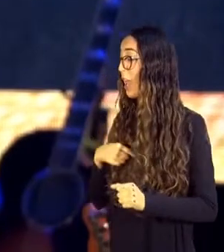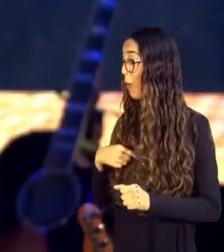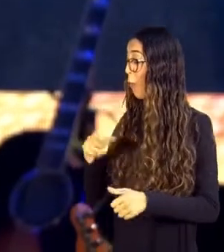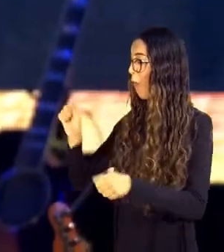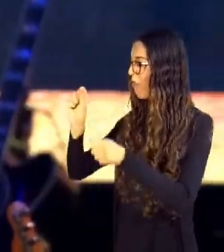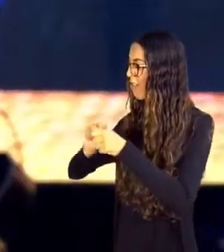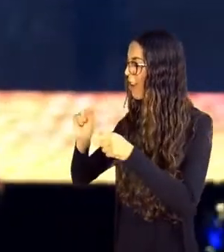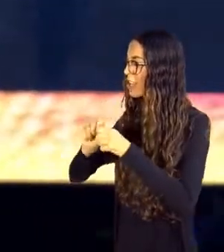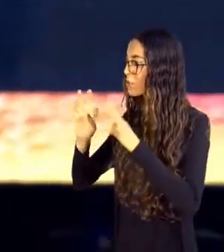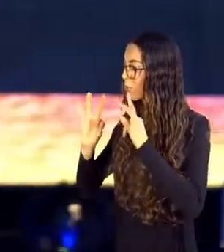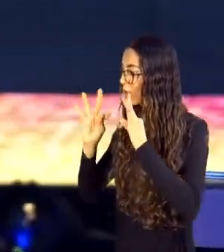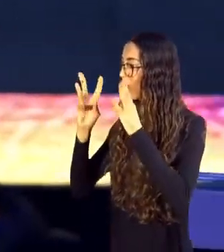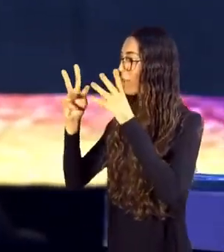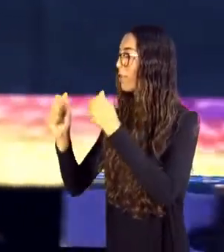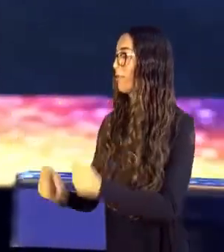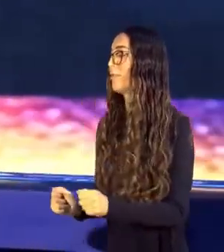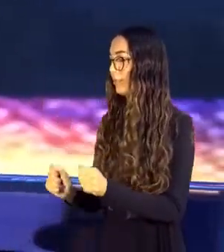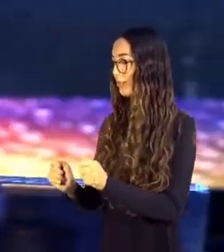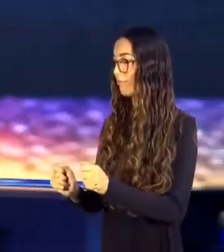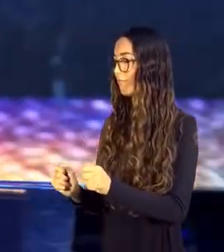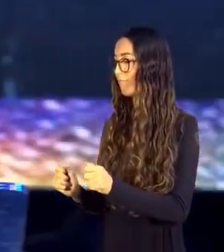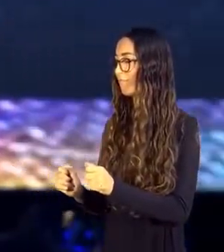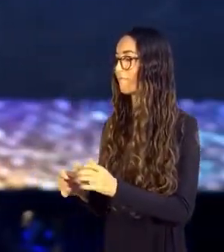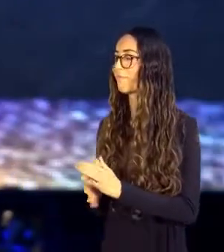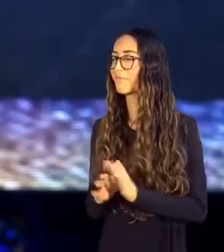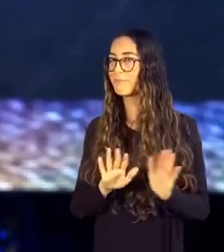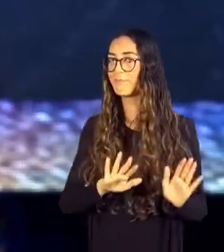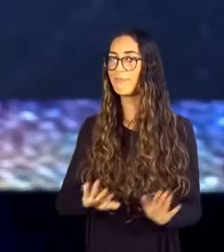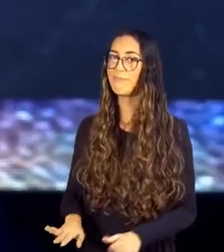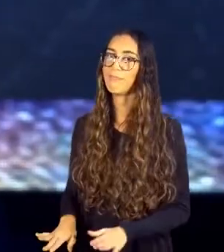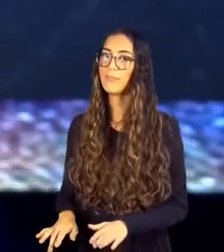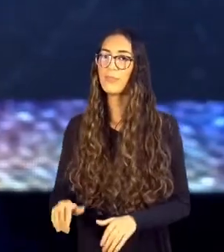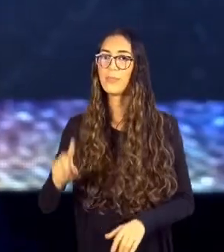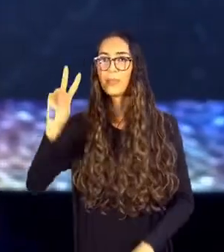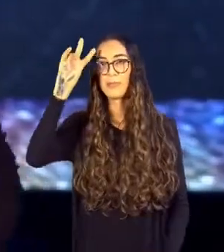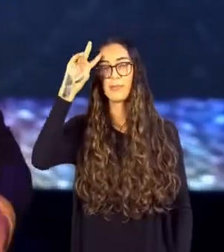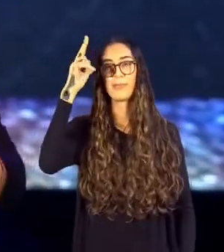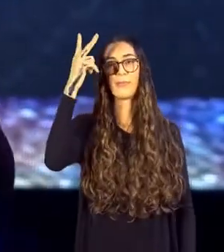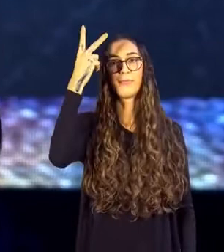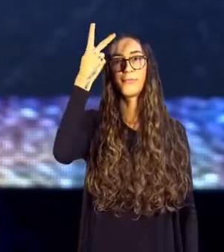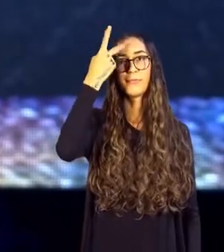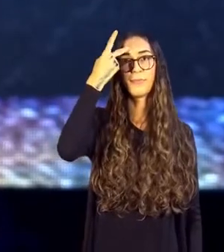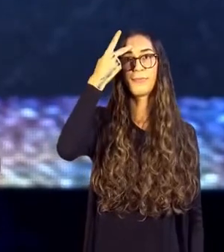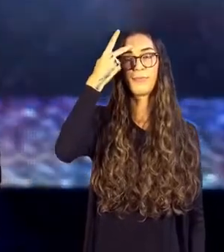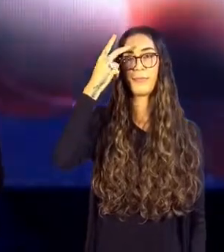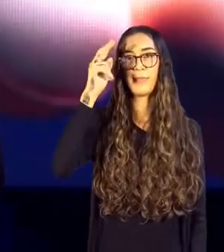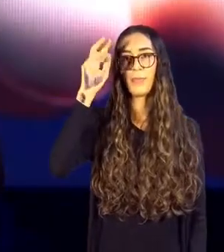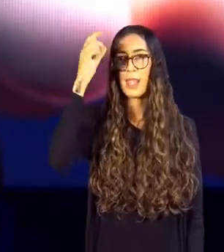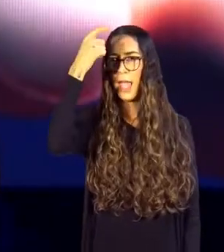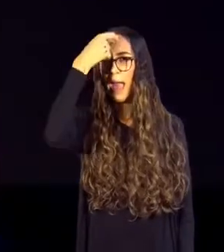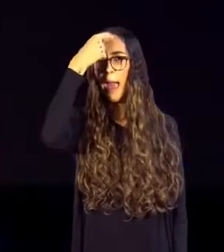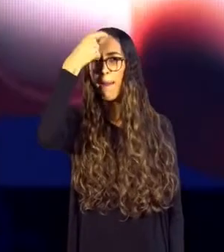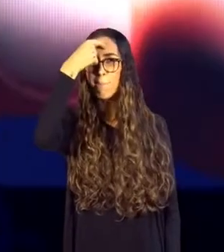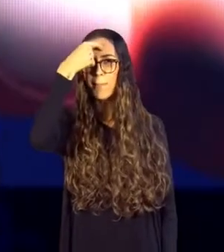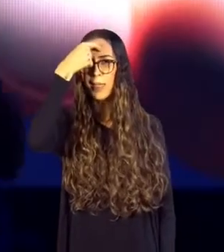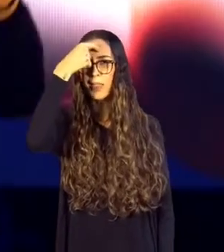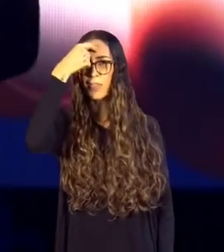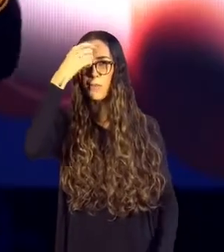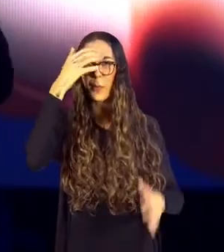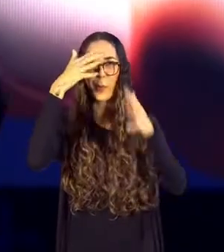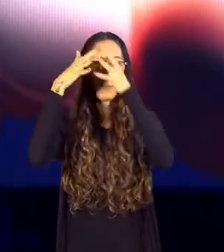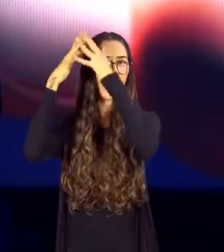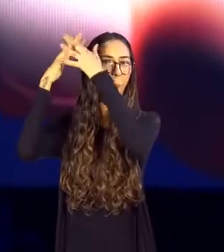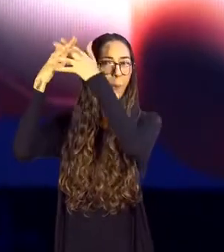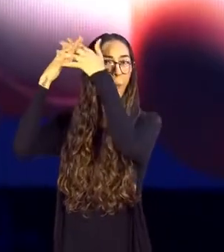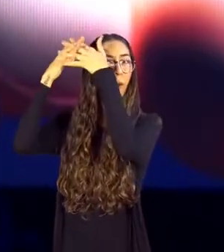as coisas. Renovar nossa mente. A mente é um campo de batalha. A mente é um campo de batalha. Todo